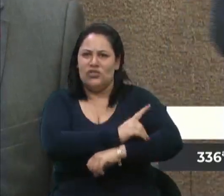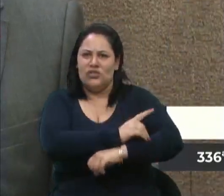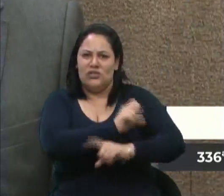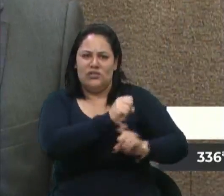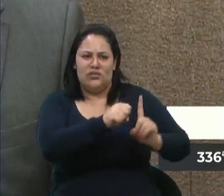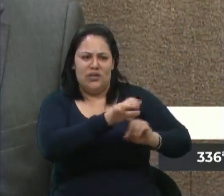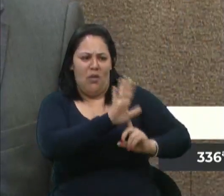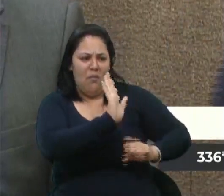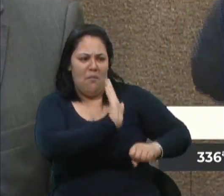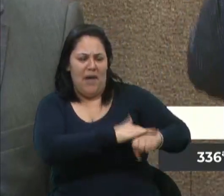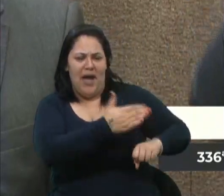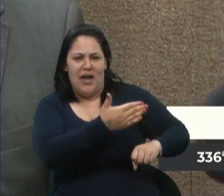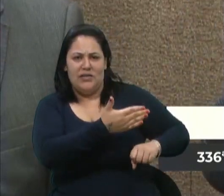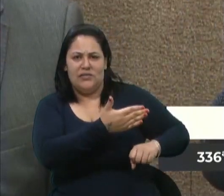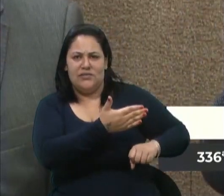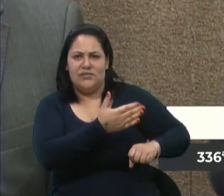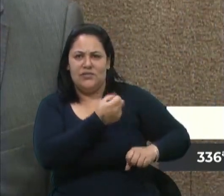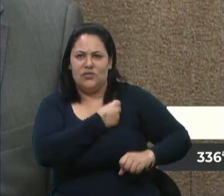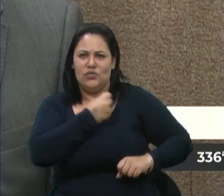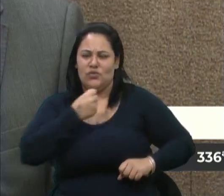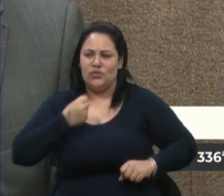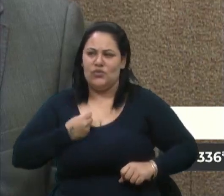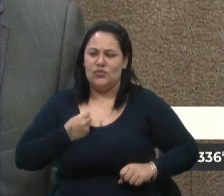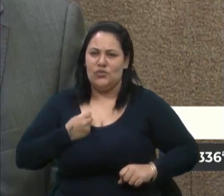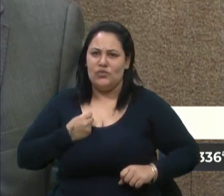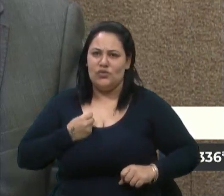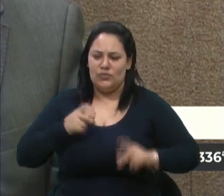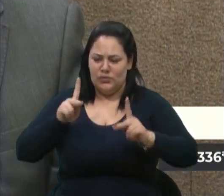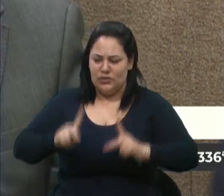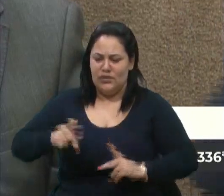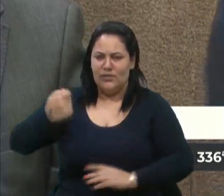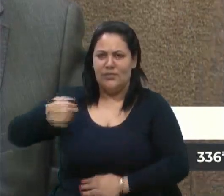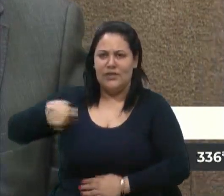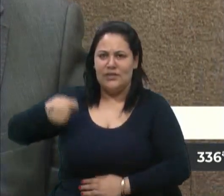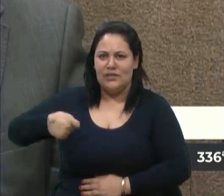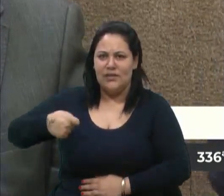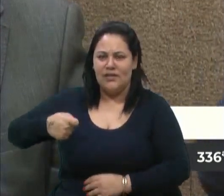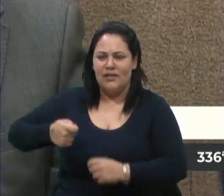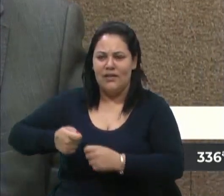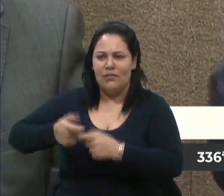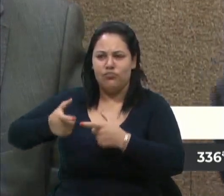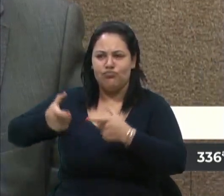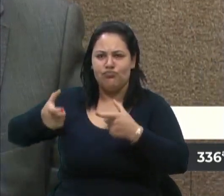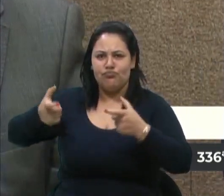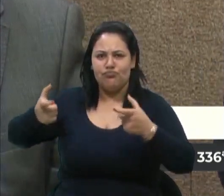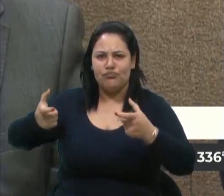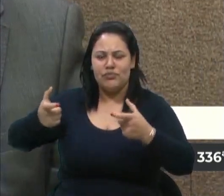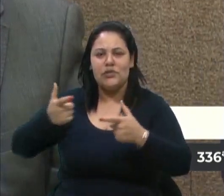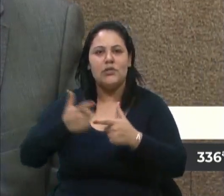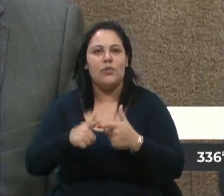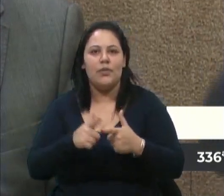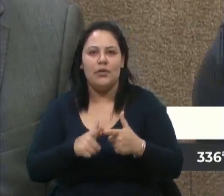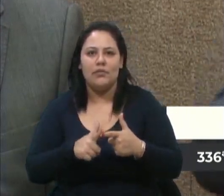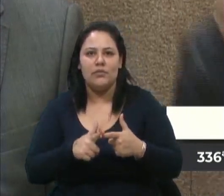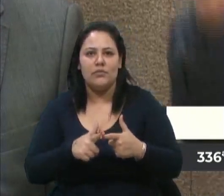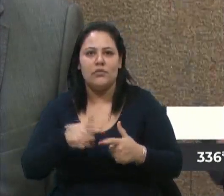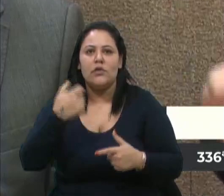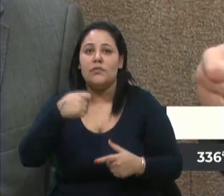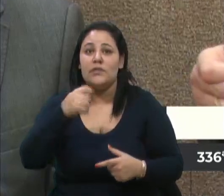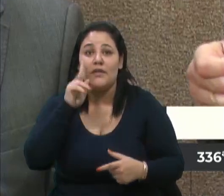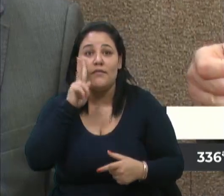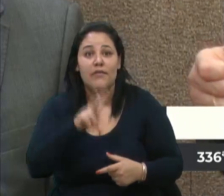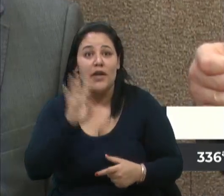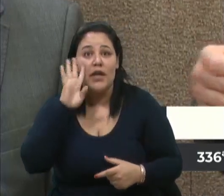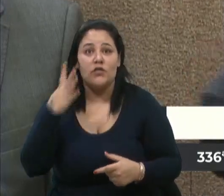a mais e os números de gente que precisa aumenta. Esse que é o problema. Nós temos que ver